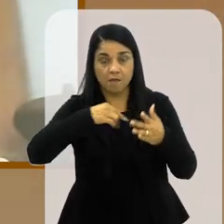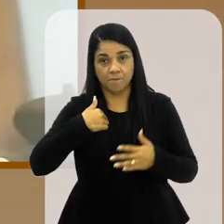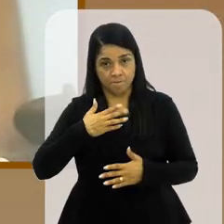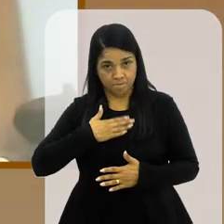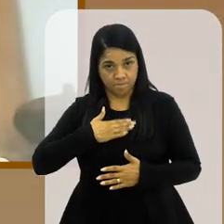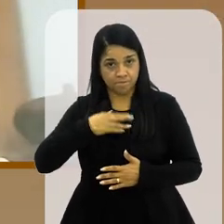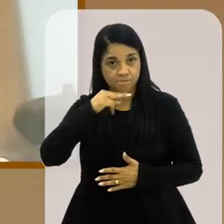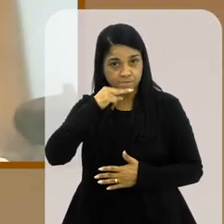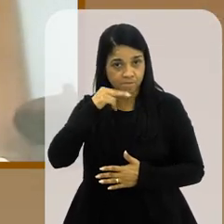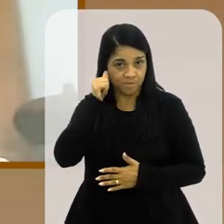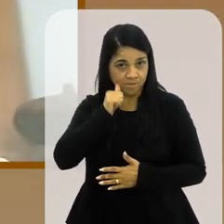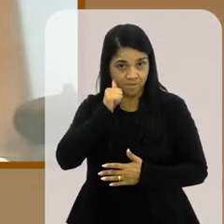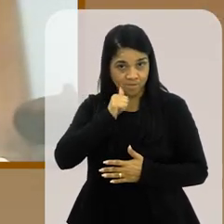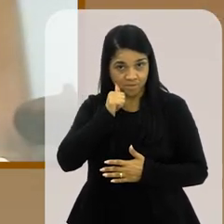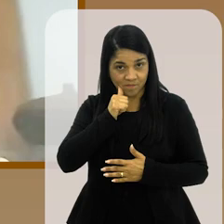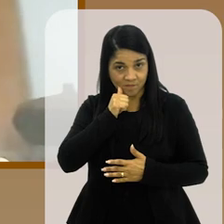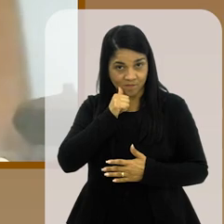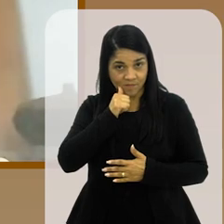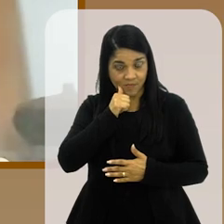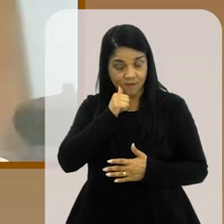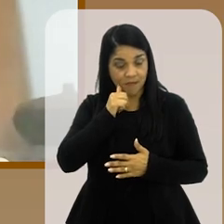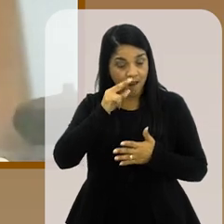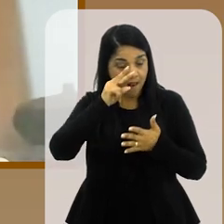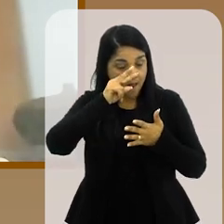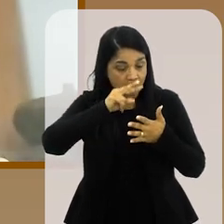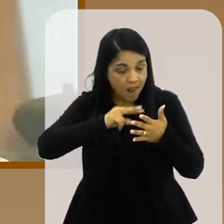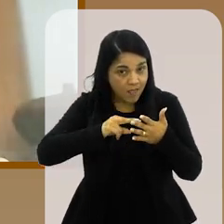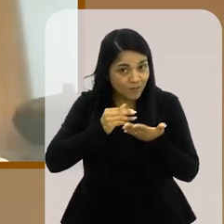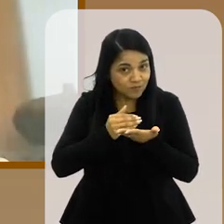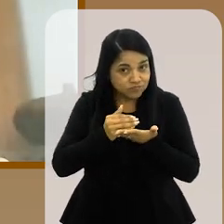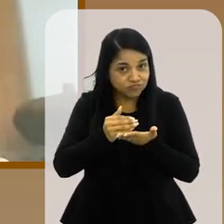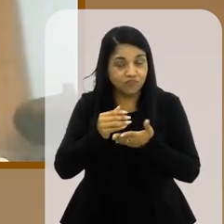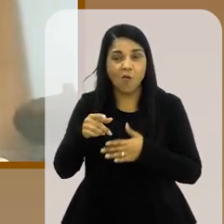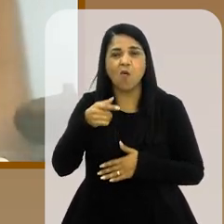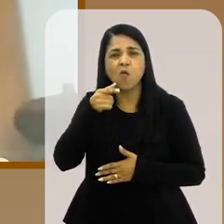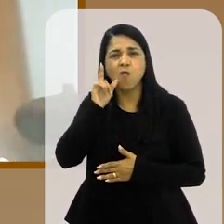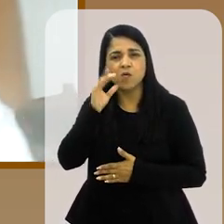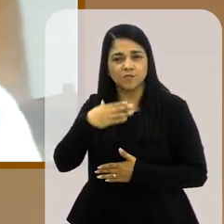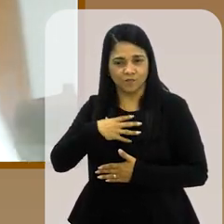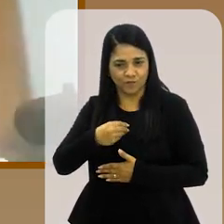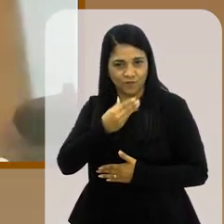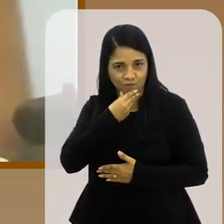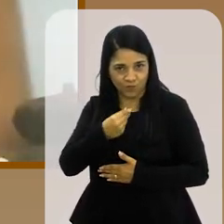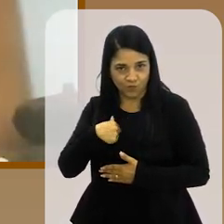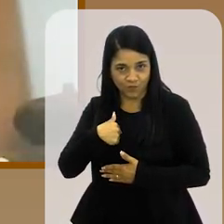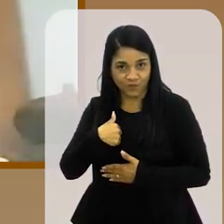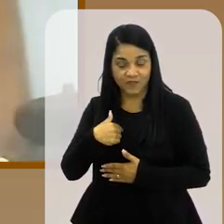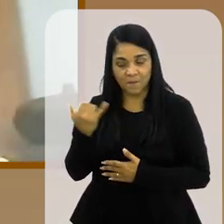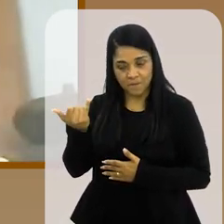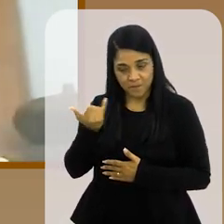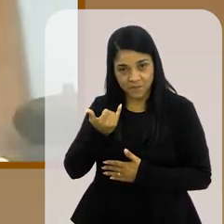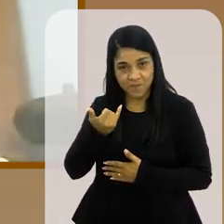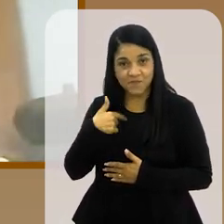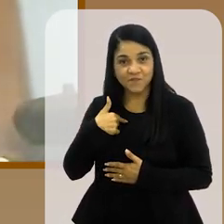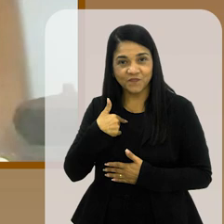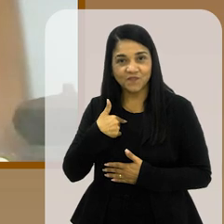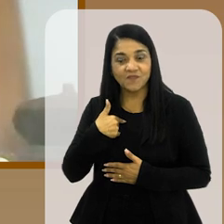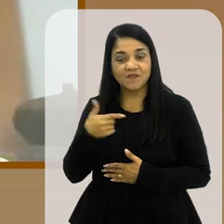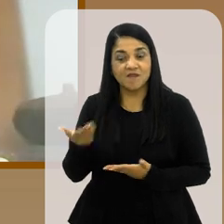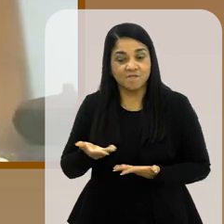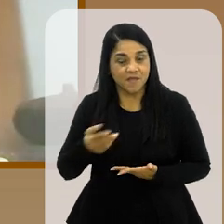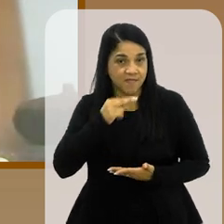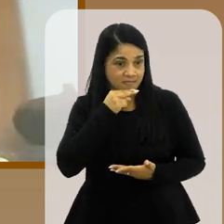neta, ela está se tornando uma leitora. Meu filho ontem me narrou que ela